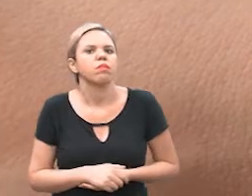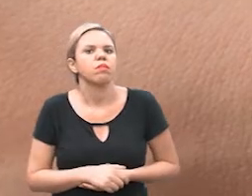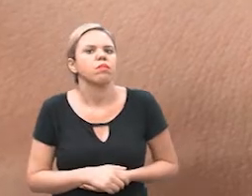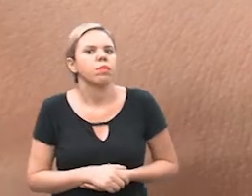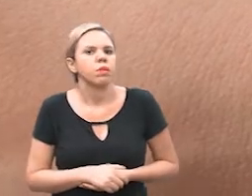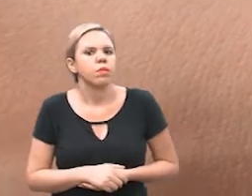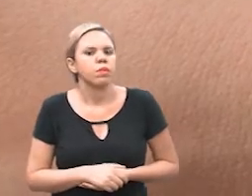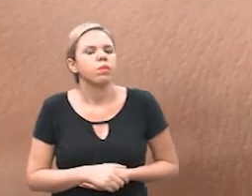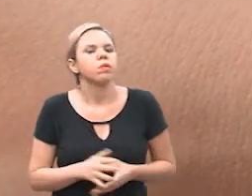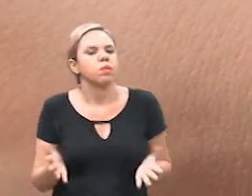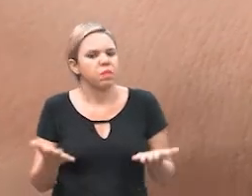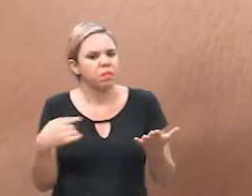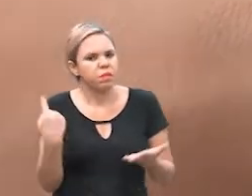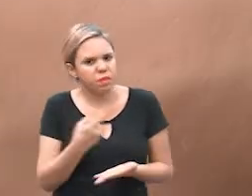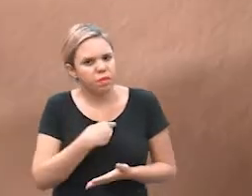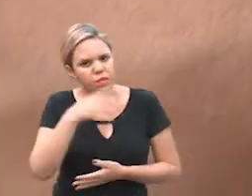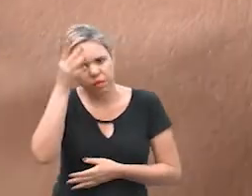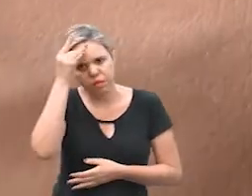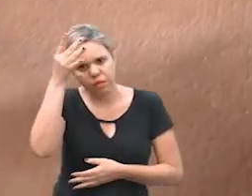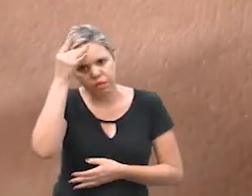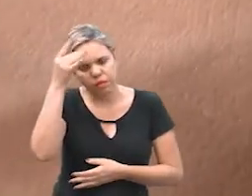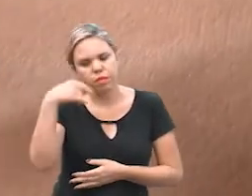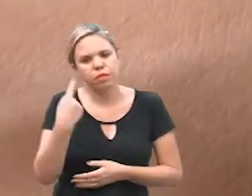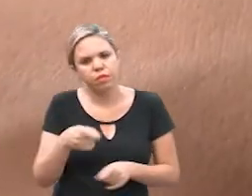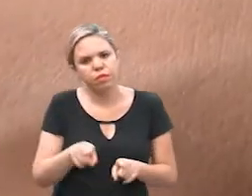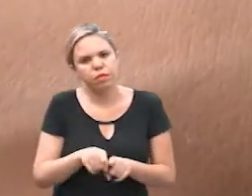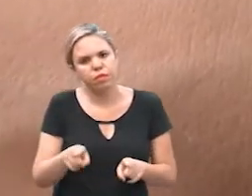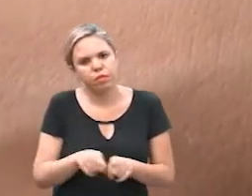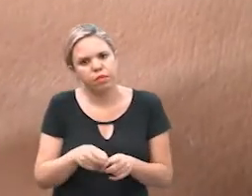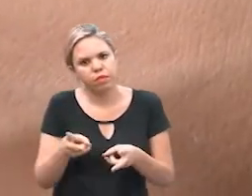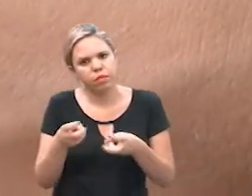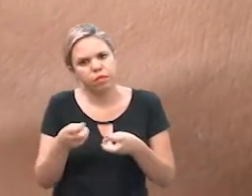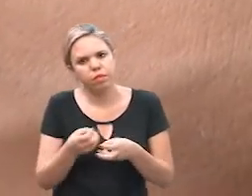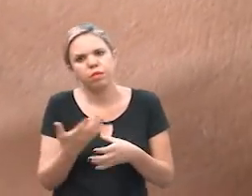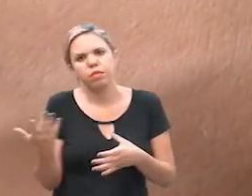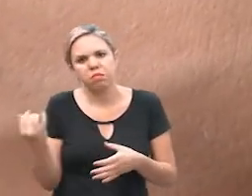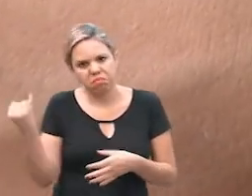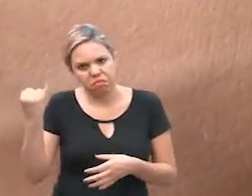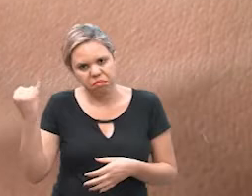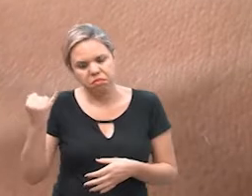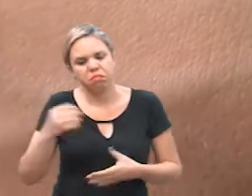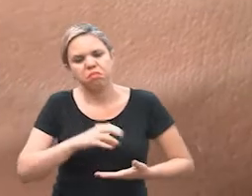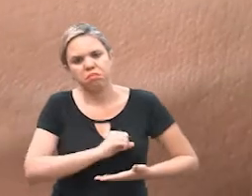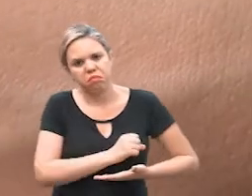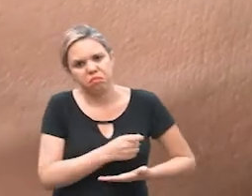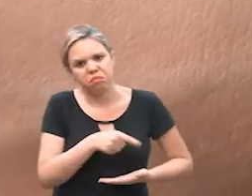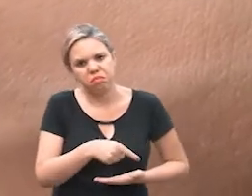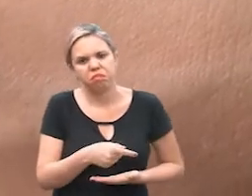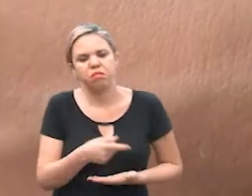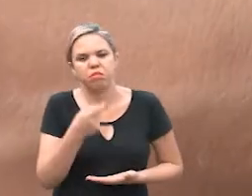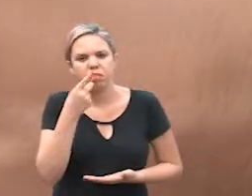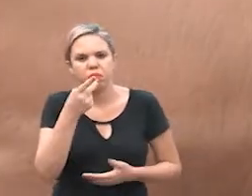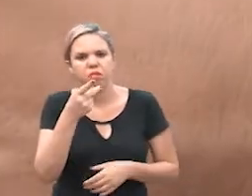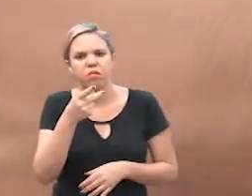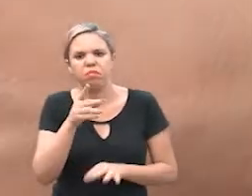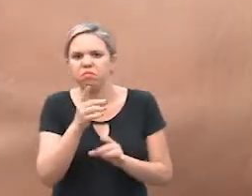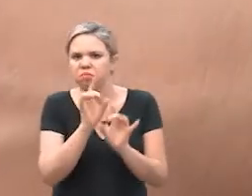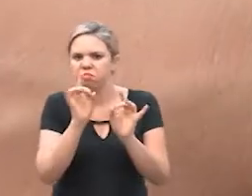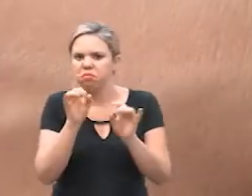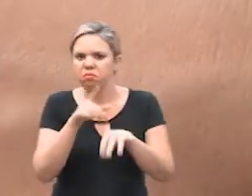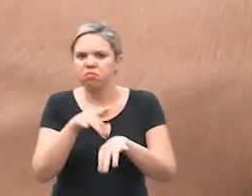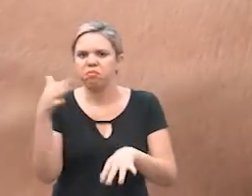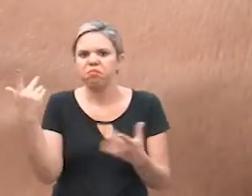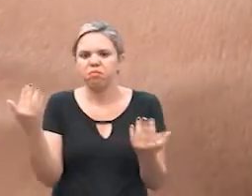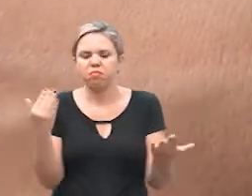Então, influencia a gente até no aprendizado, então, o leite, para a gente ver o quanto é importante esse alimento. Falou de joia? É isso